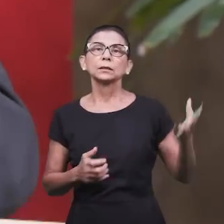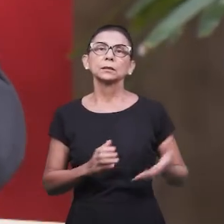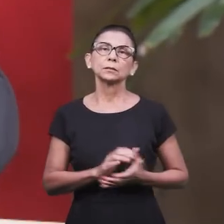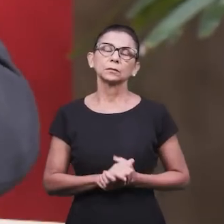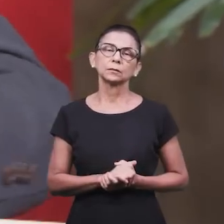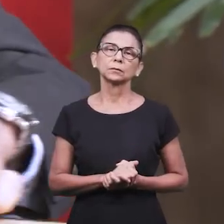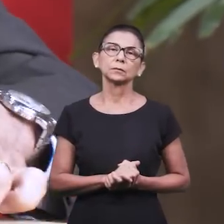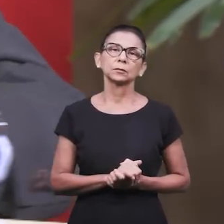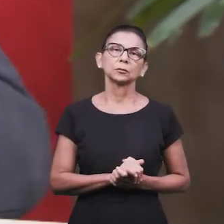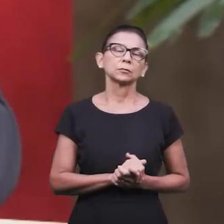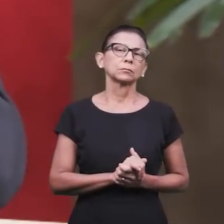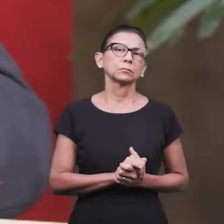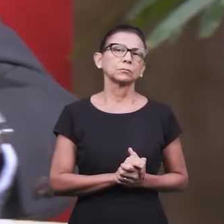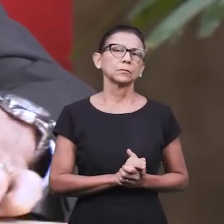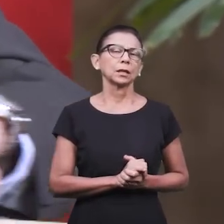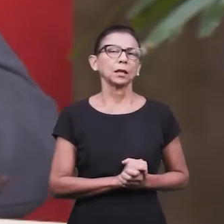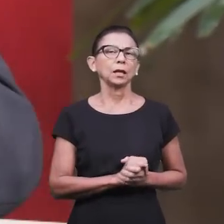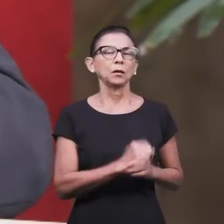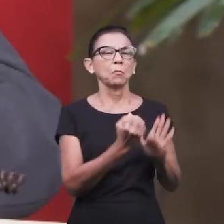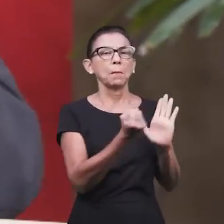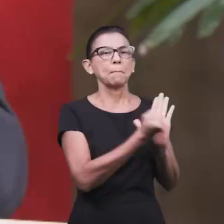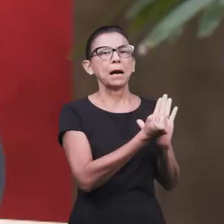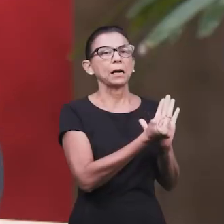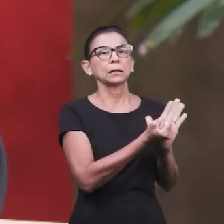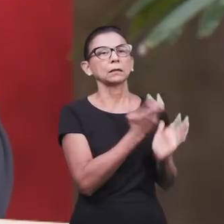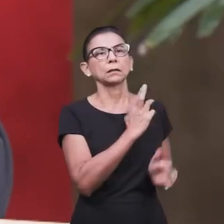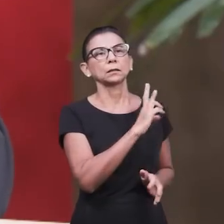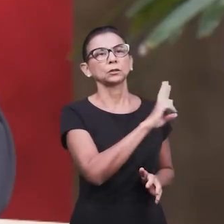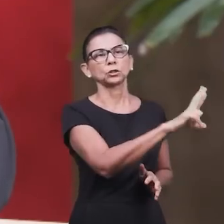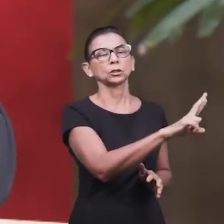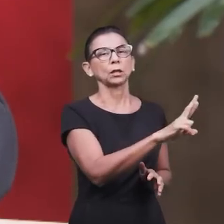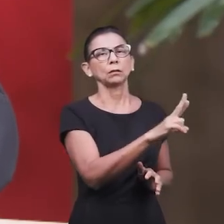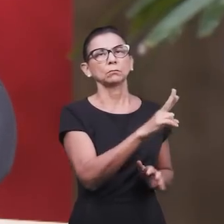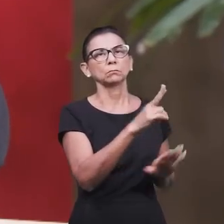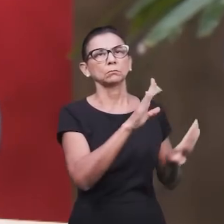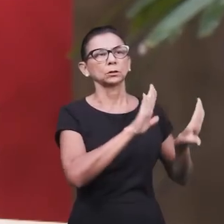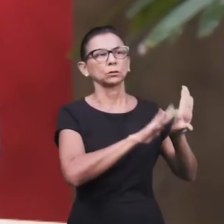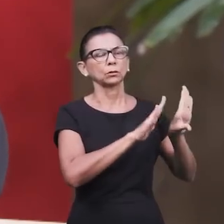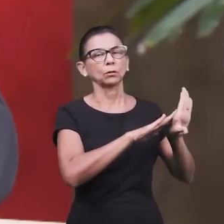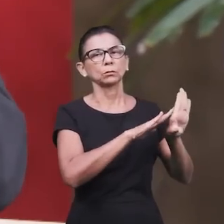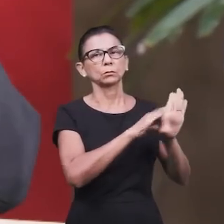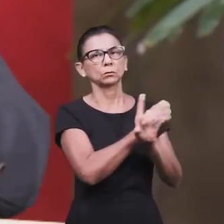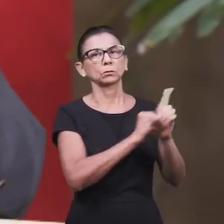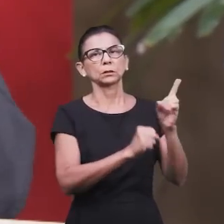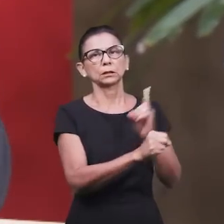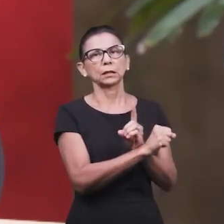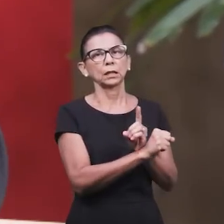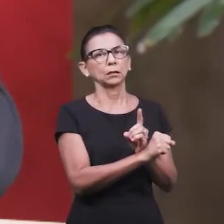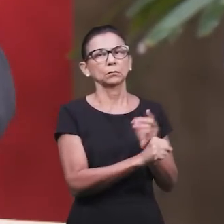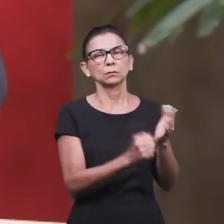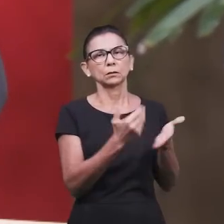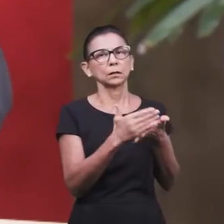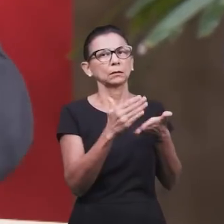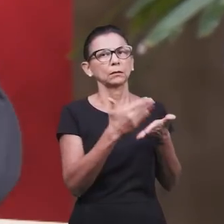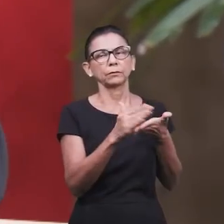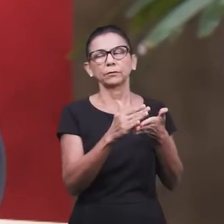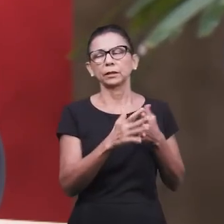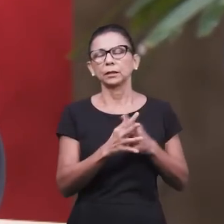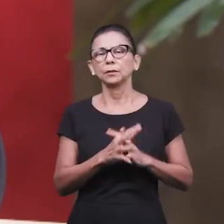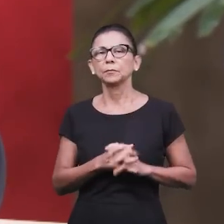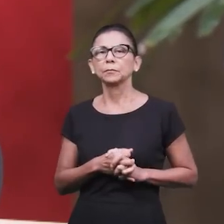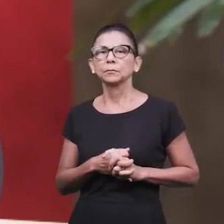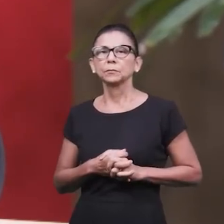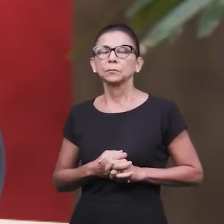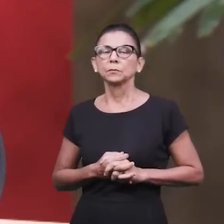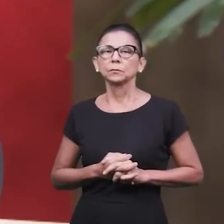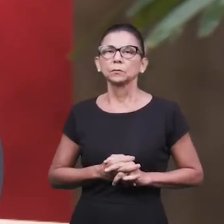Então rotular de uma religião, de uma coisa parecida, ou social, ou ideológico, enfim, não tem nada a ver com